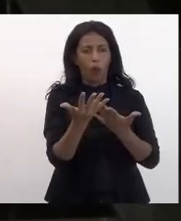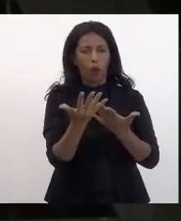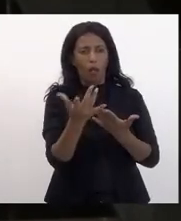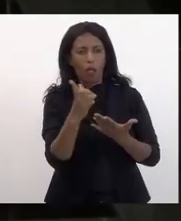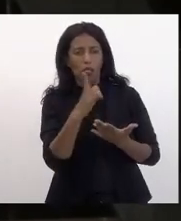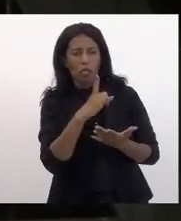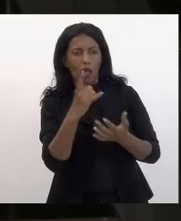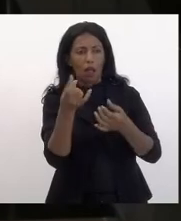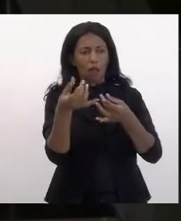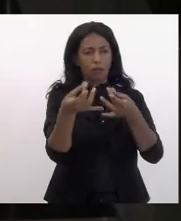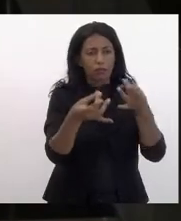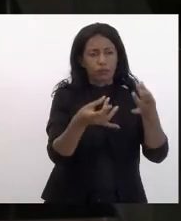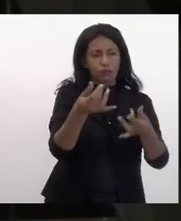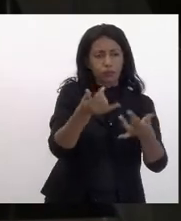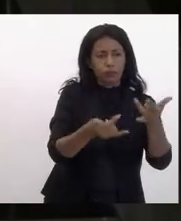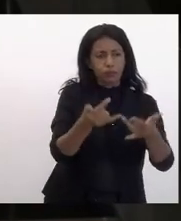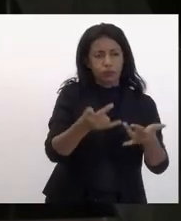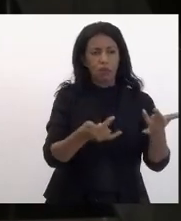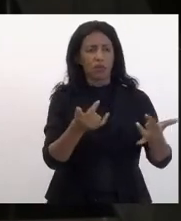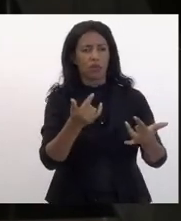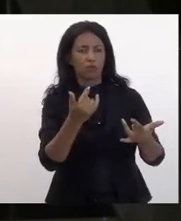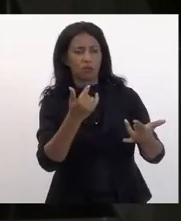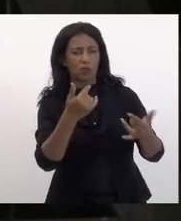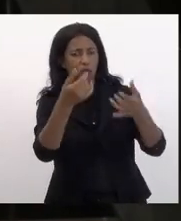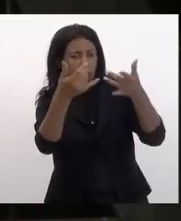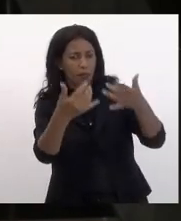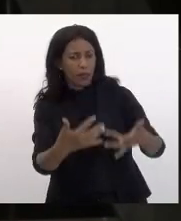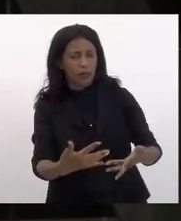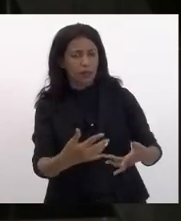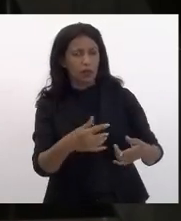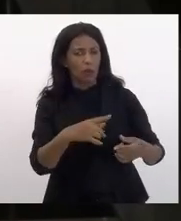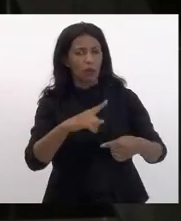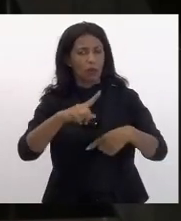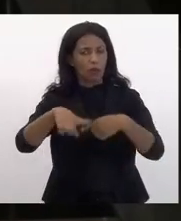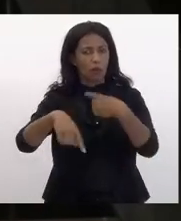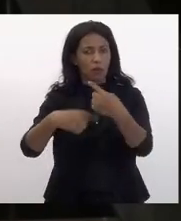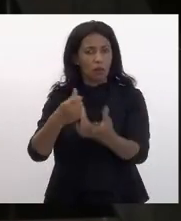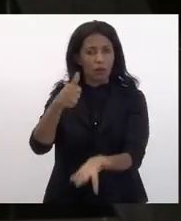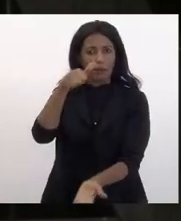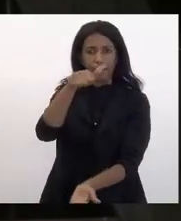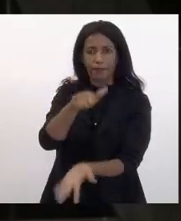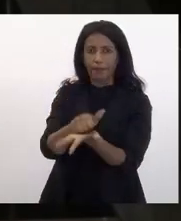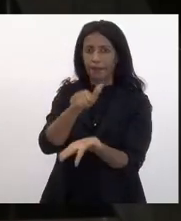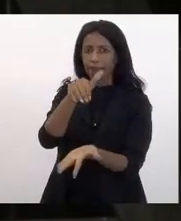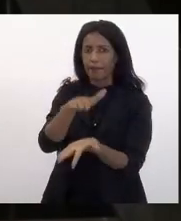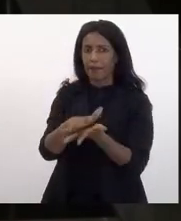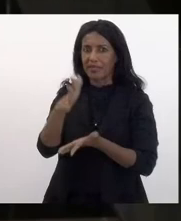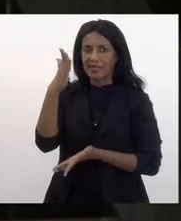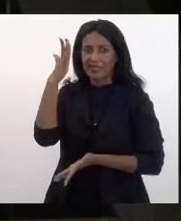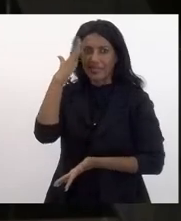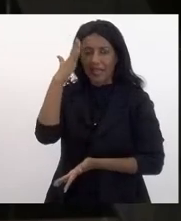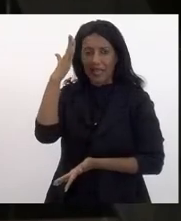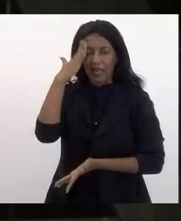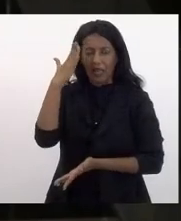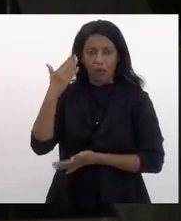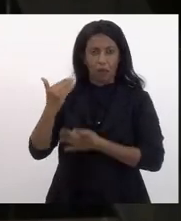uma justificativa plausível, mas depois nós sabemos que eles vão